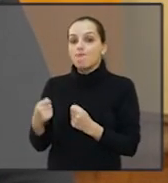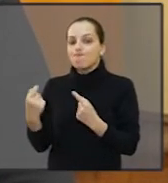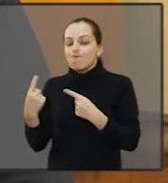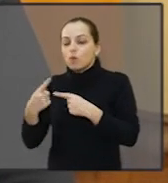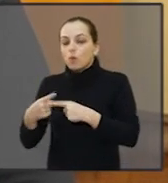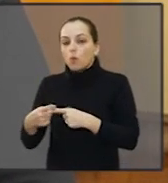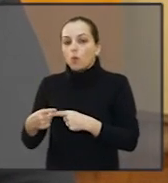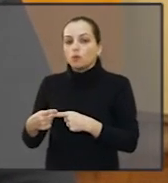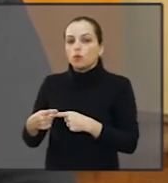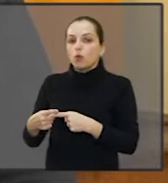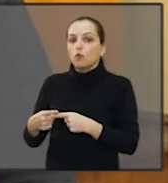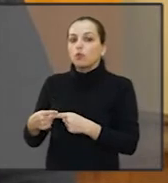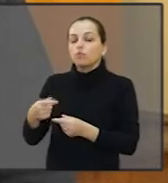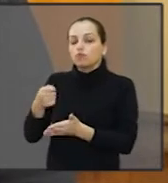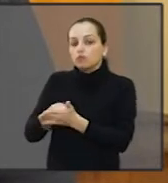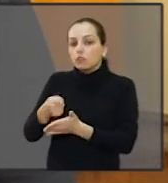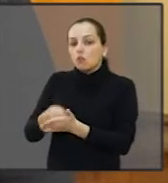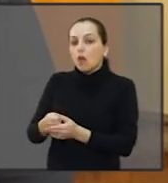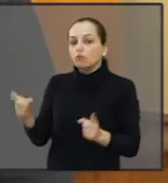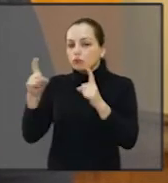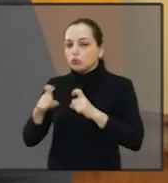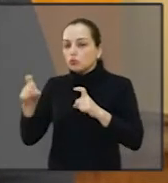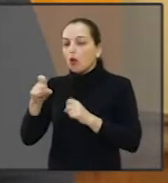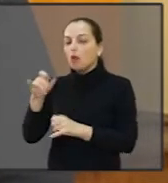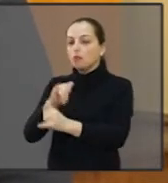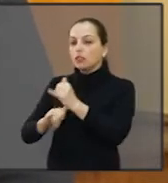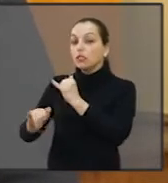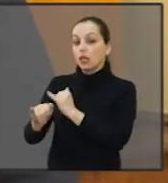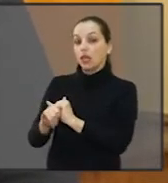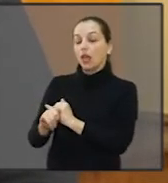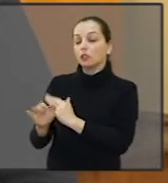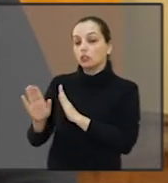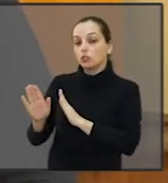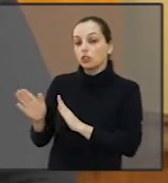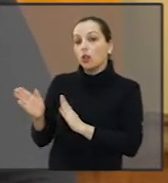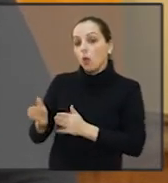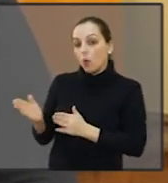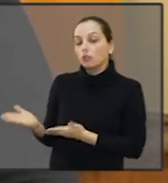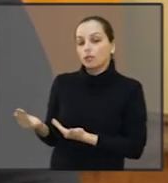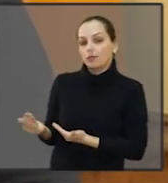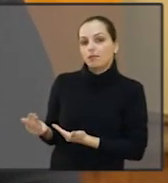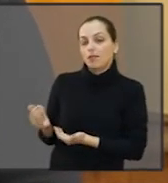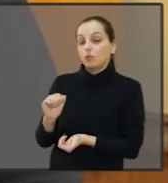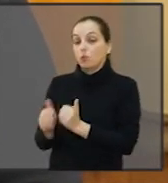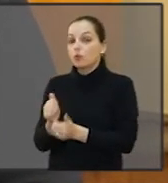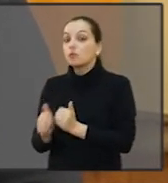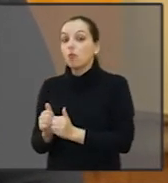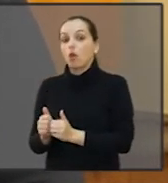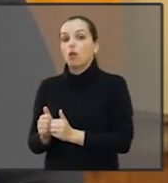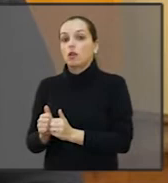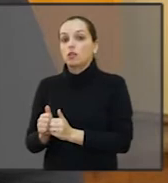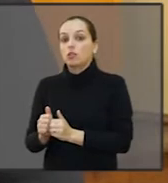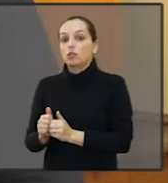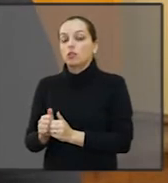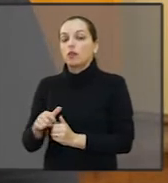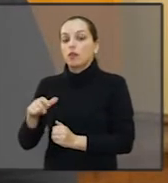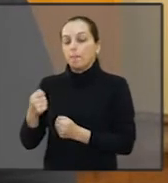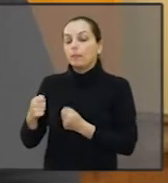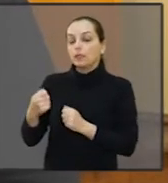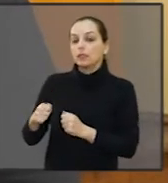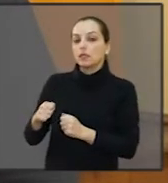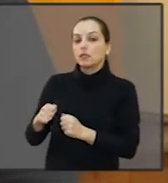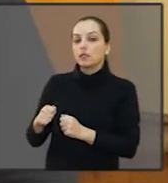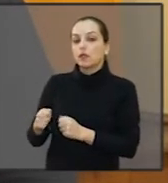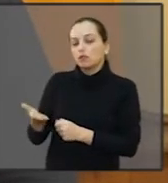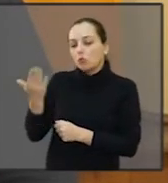tem internet, tem shopping, tem muita coisa que a gente tem que disputar, o esporte disputa. E na minha geração não, na minha geração a